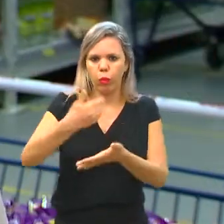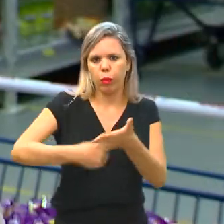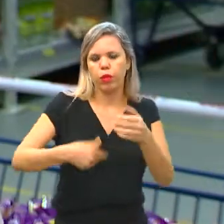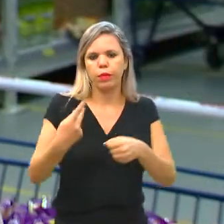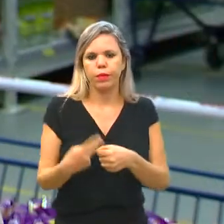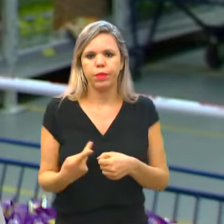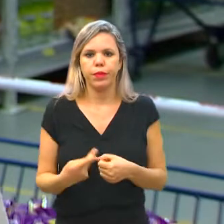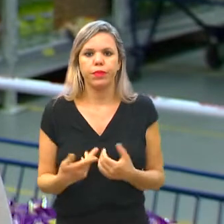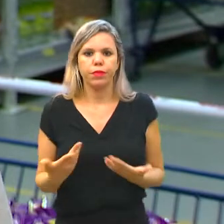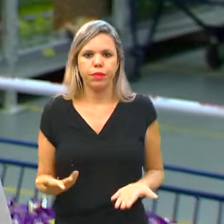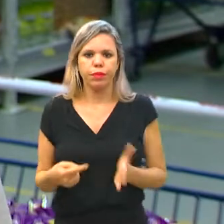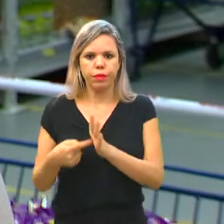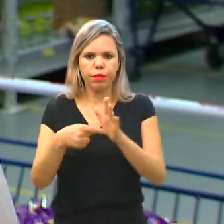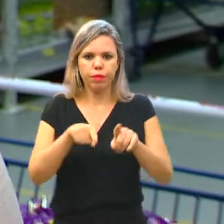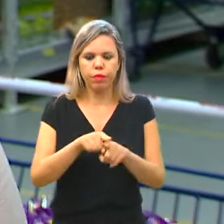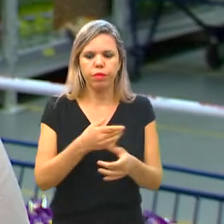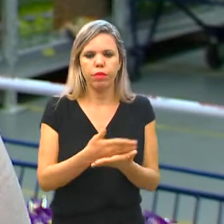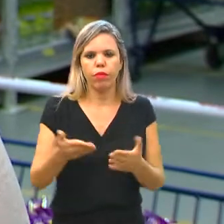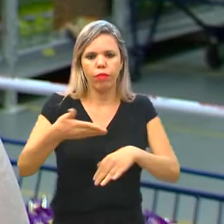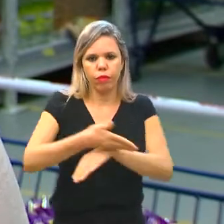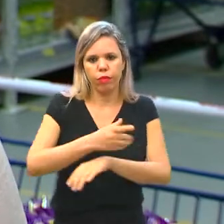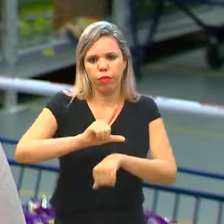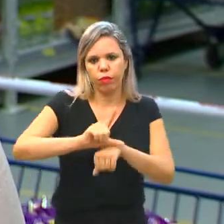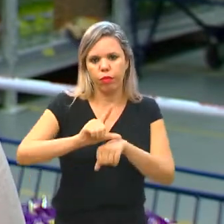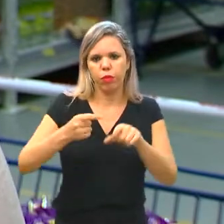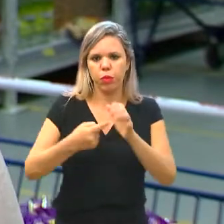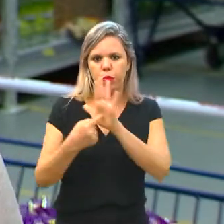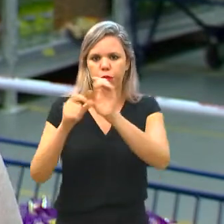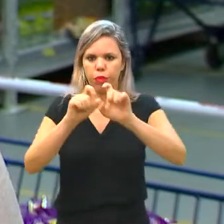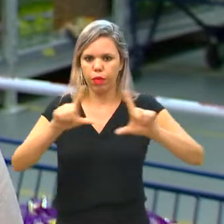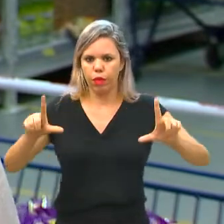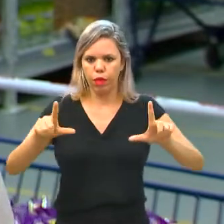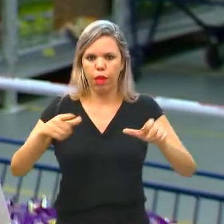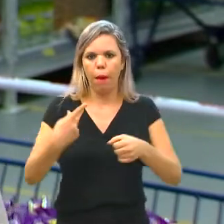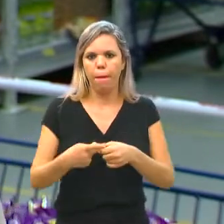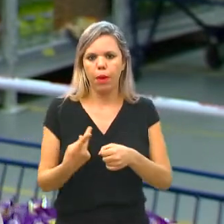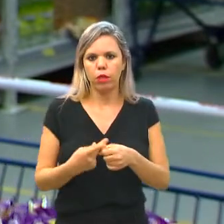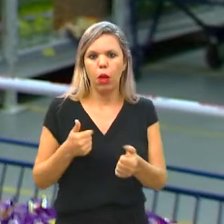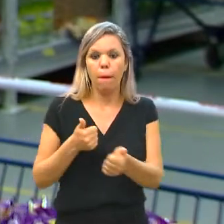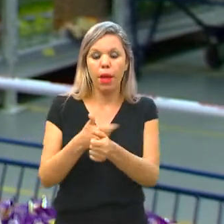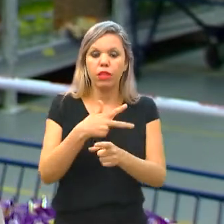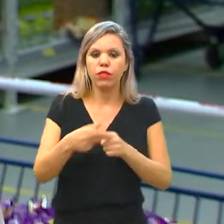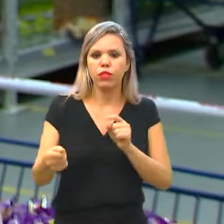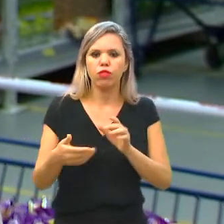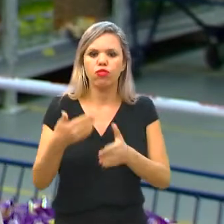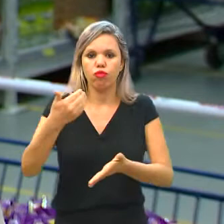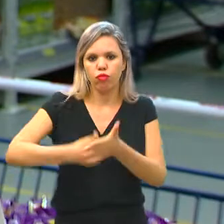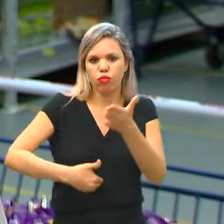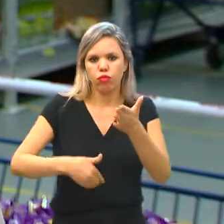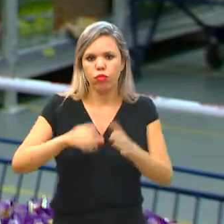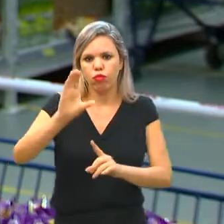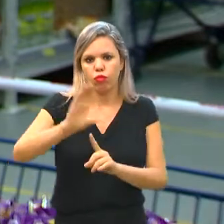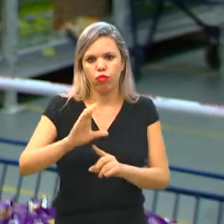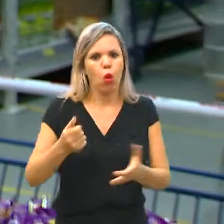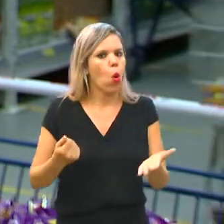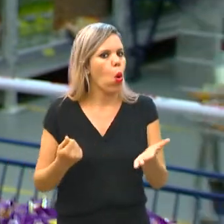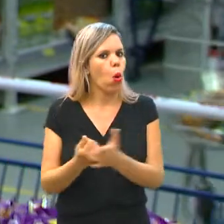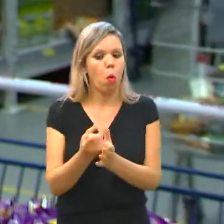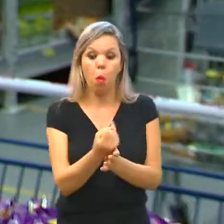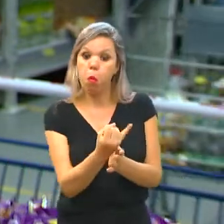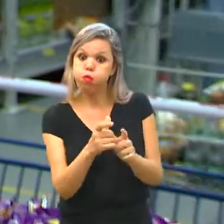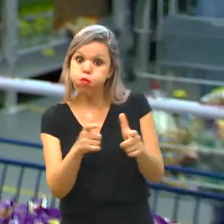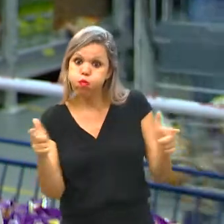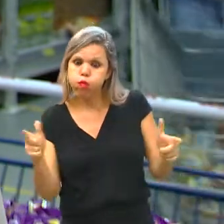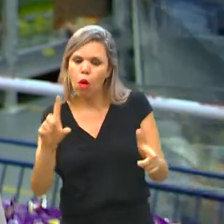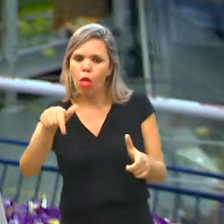para esses produtos. E sinalizamos na entrada da loja, né, com placas, que são mercadorias próximas e estão em oferta, para que o cliente não compre uma